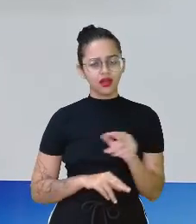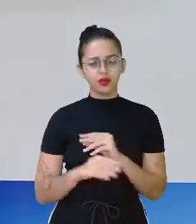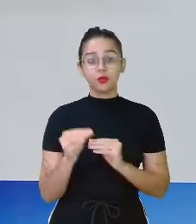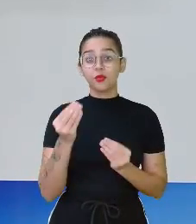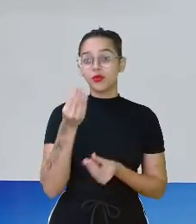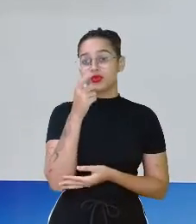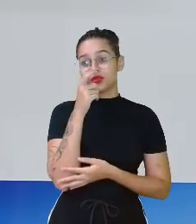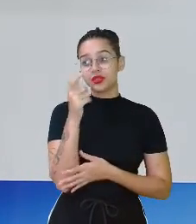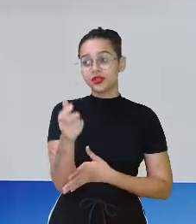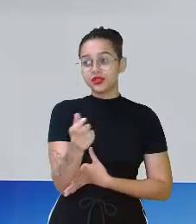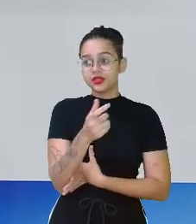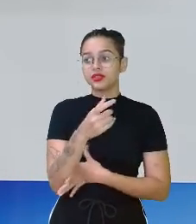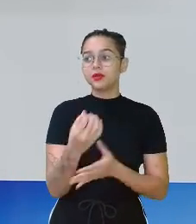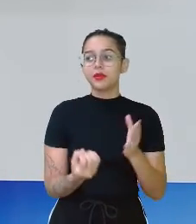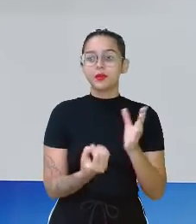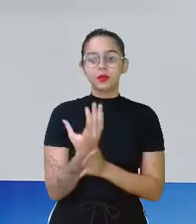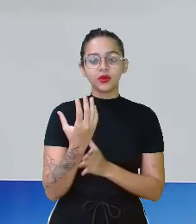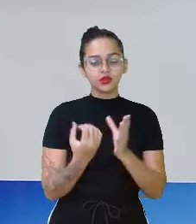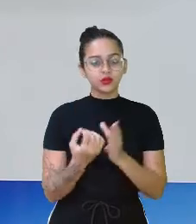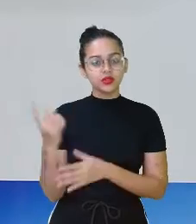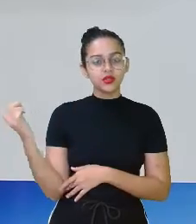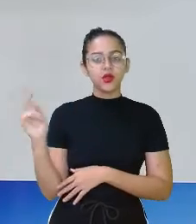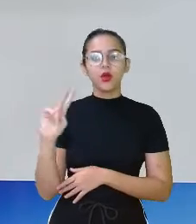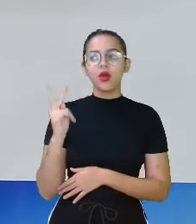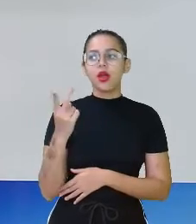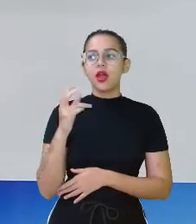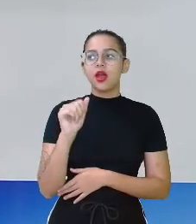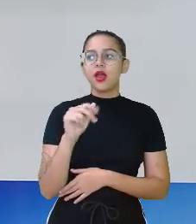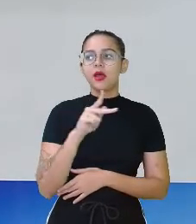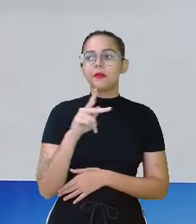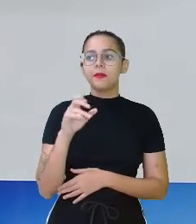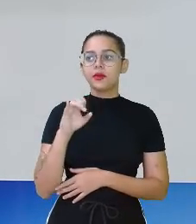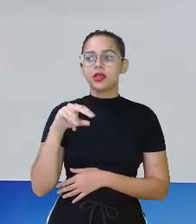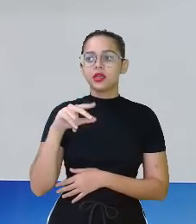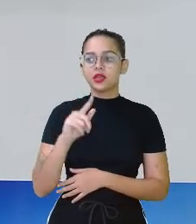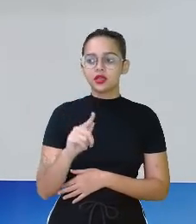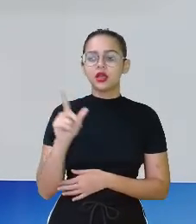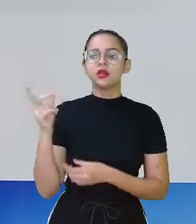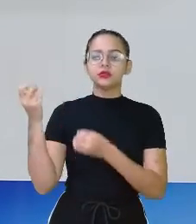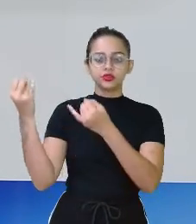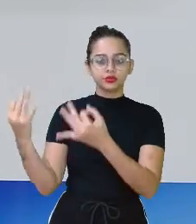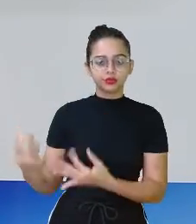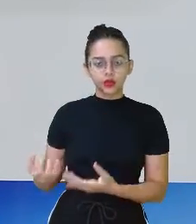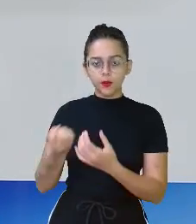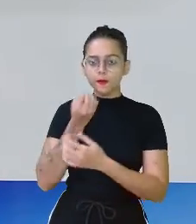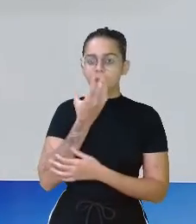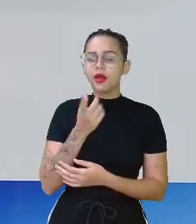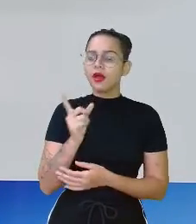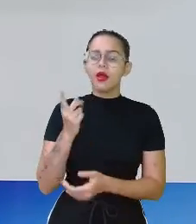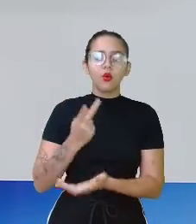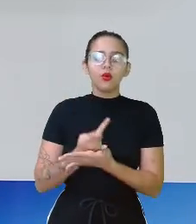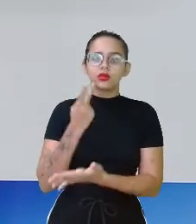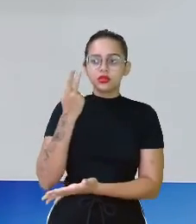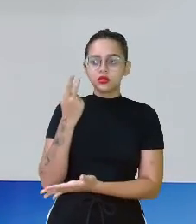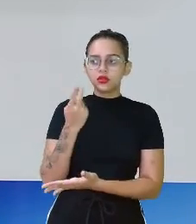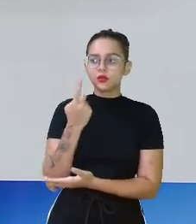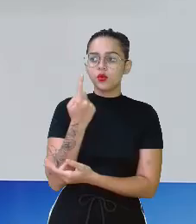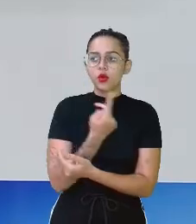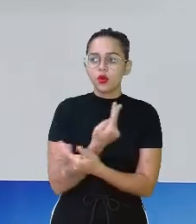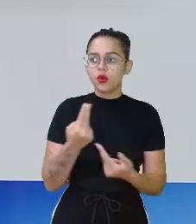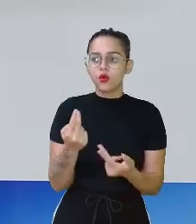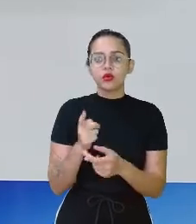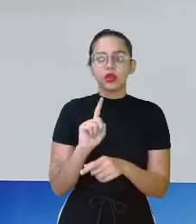bem interessantes para a produção de um happening. Como o Gini explicou muito bem, né, no início, é um acontecimento, é algo que